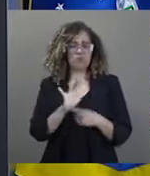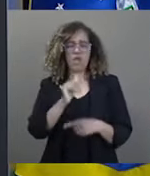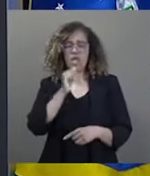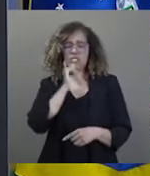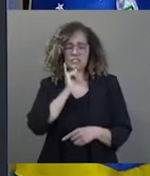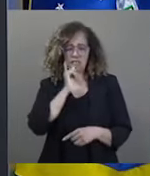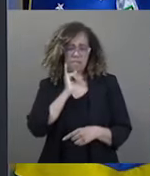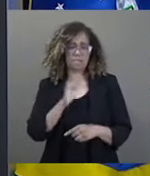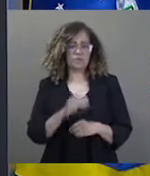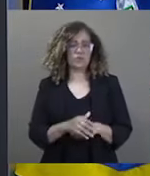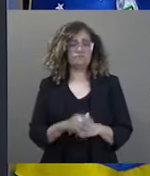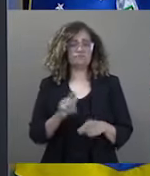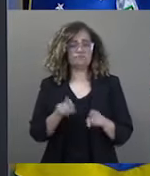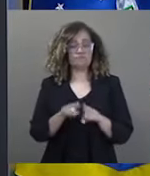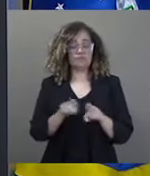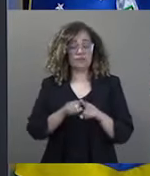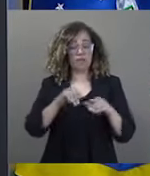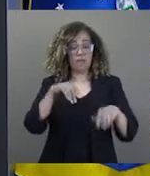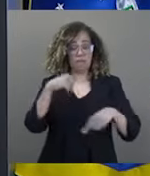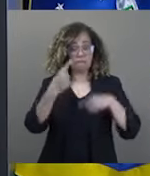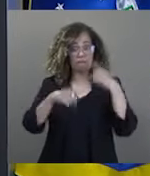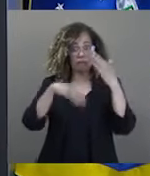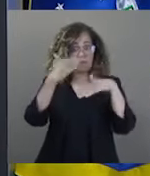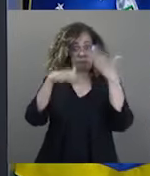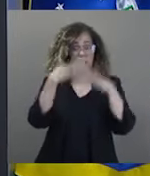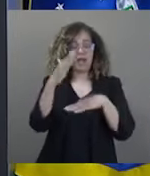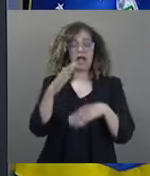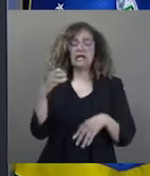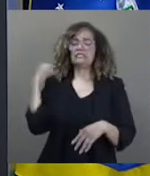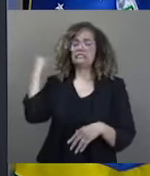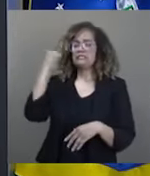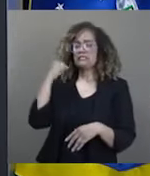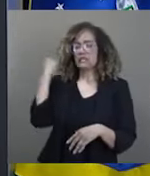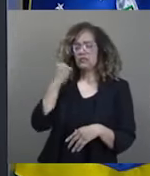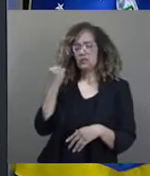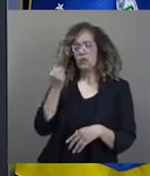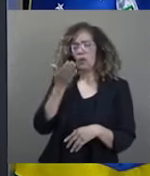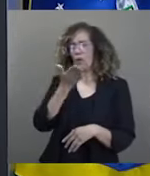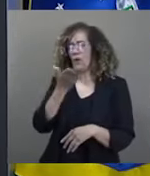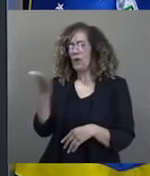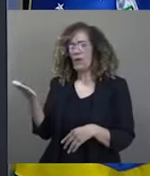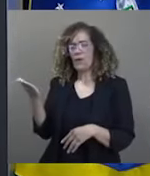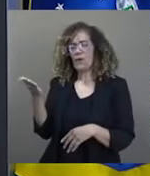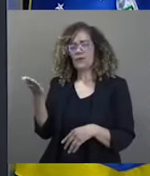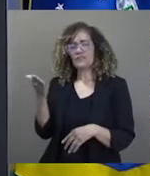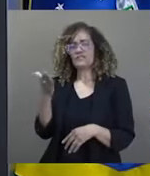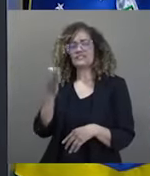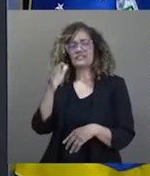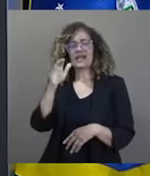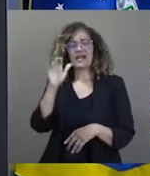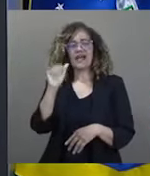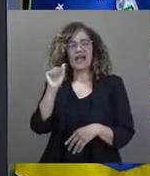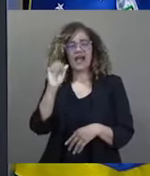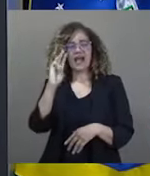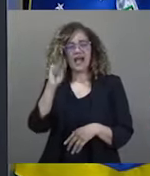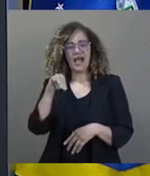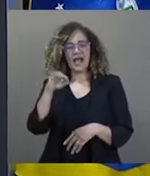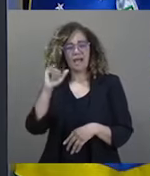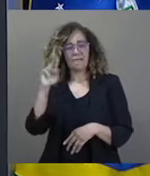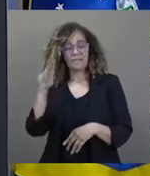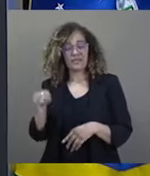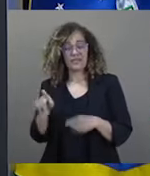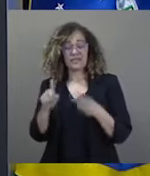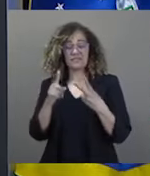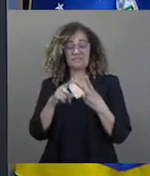avanço institucional senadores admiráveis a mim e Plínio aqui